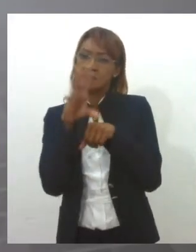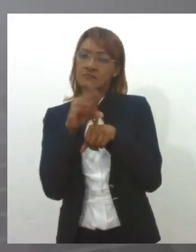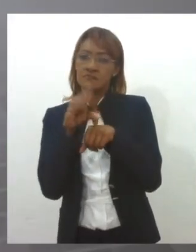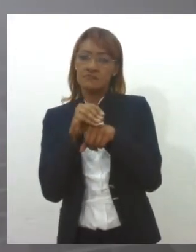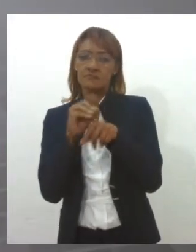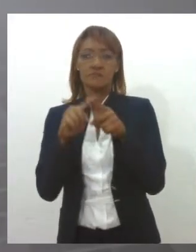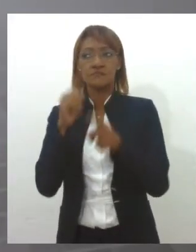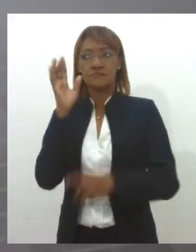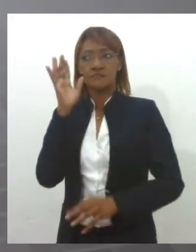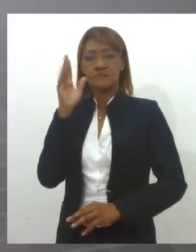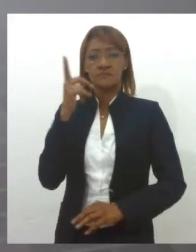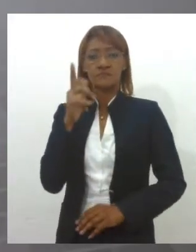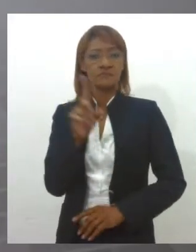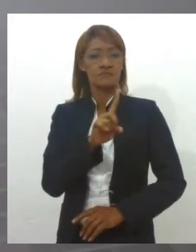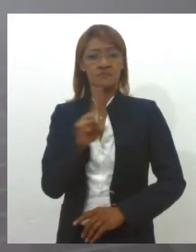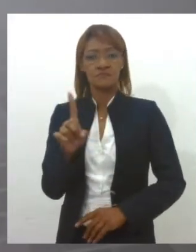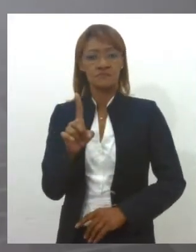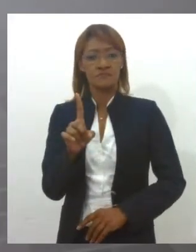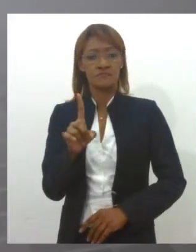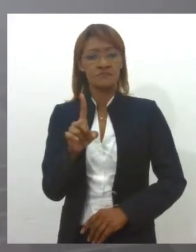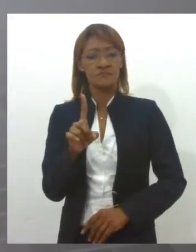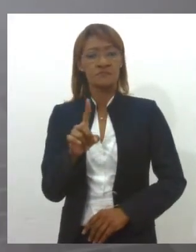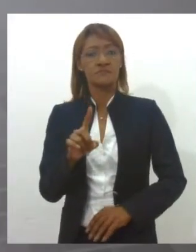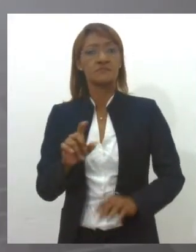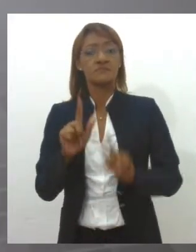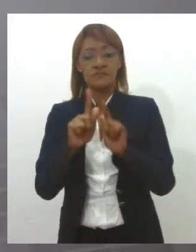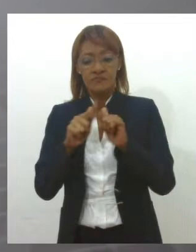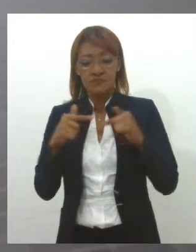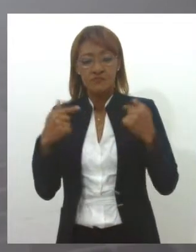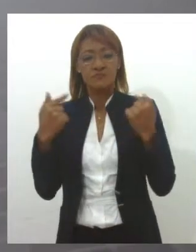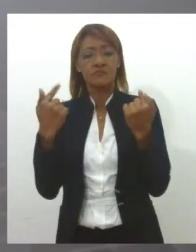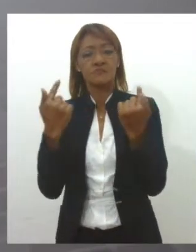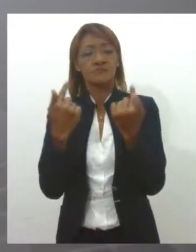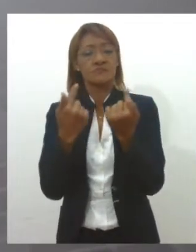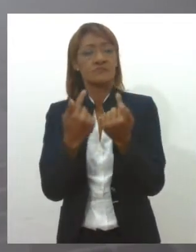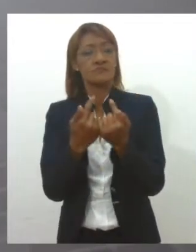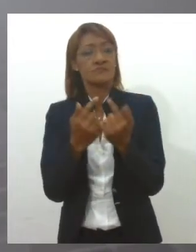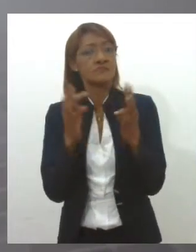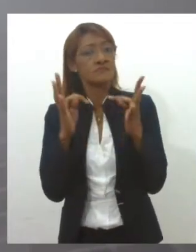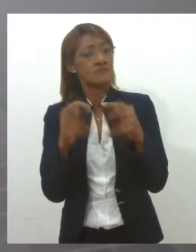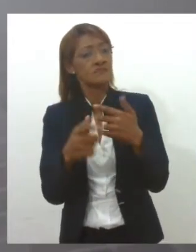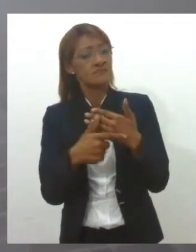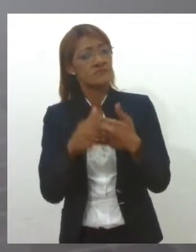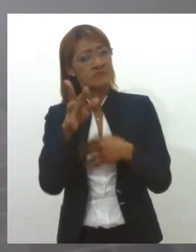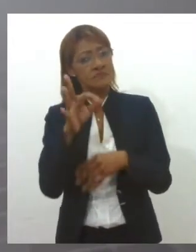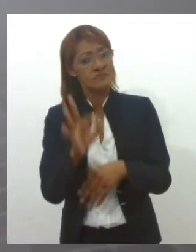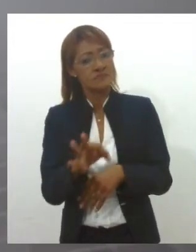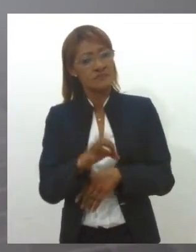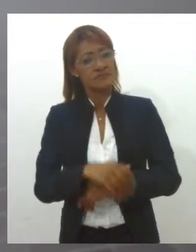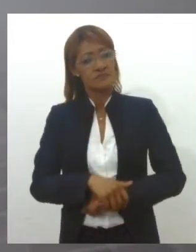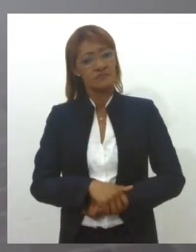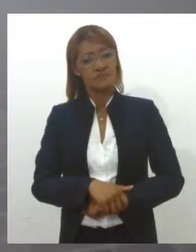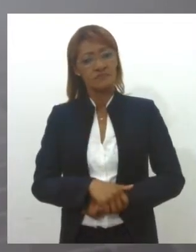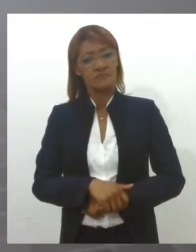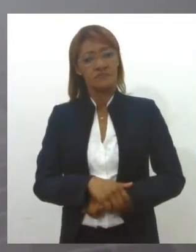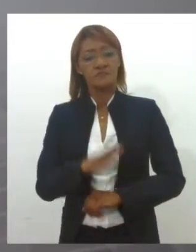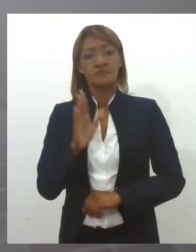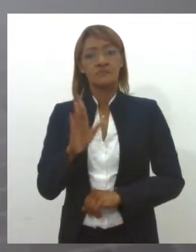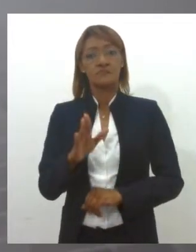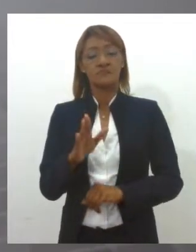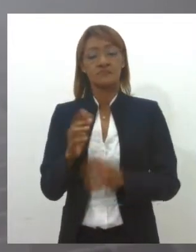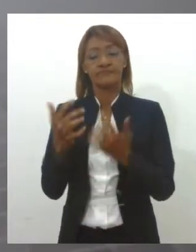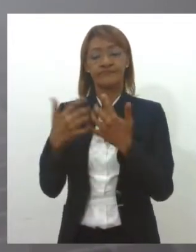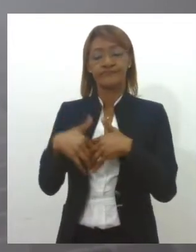tomar as decisões ela sente meter esse apreciação das assembleias de cada categoria E esse é um processo de negociação ele é complexo